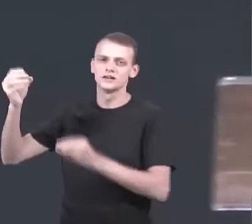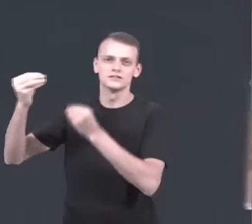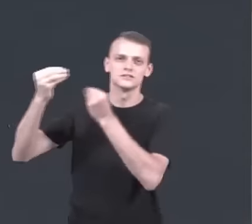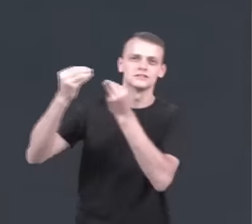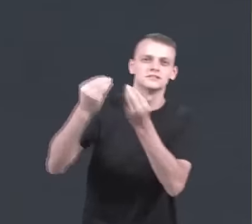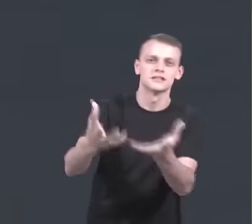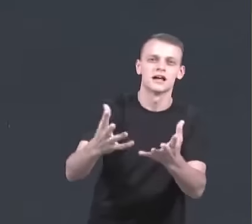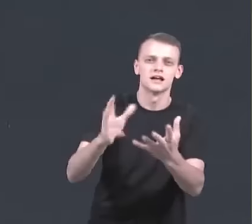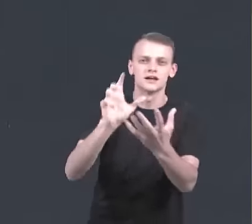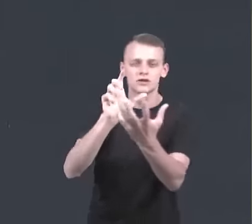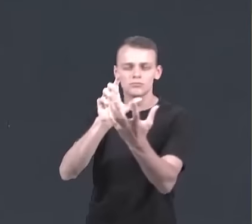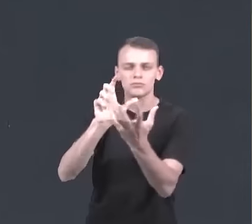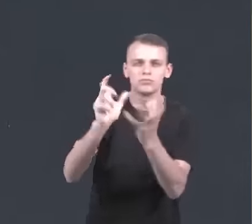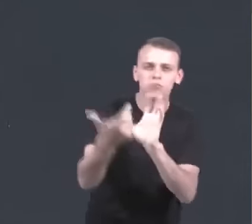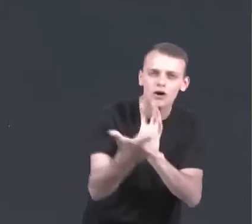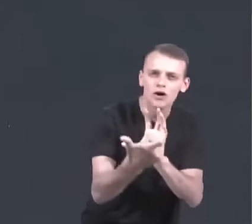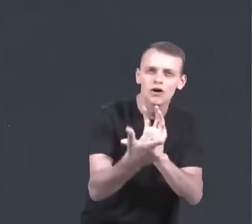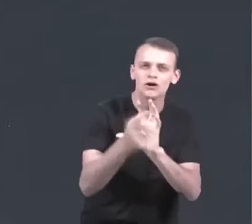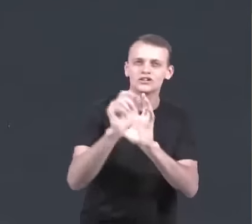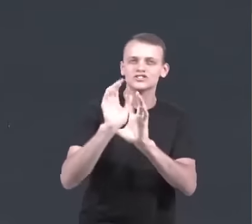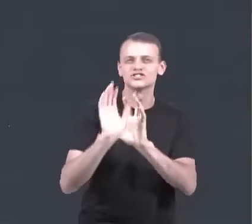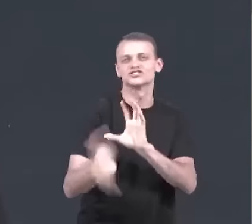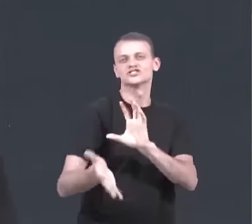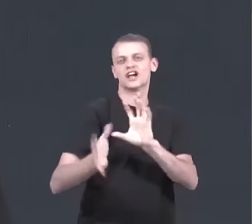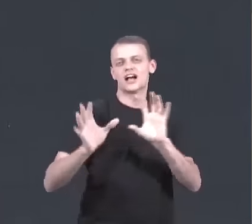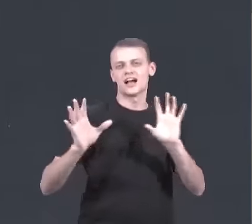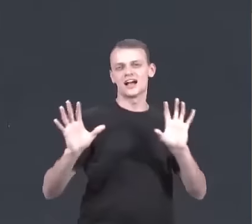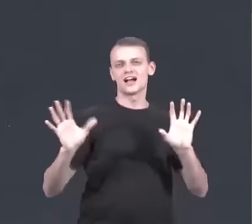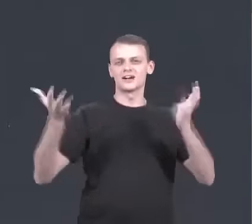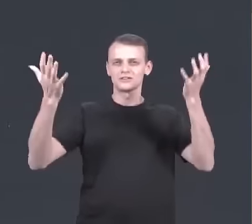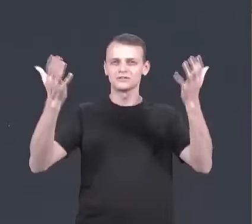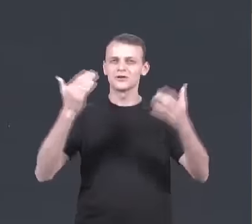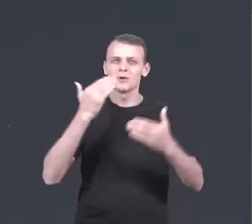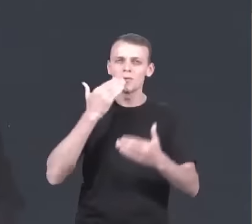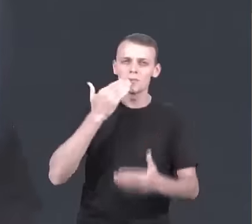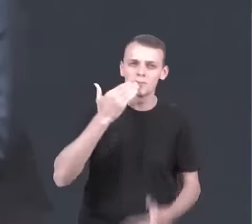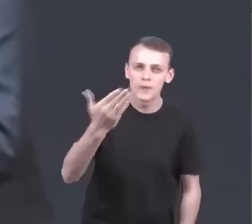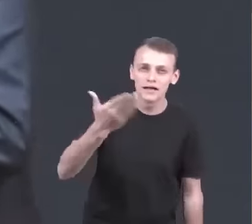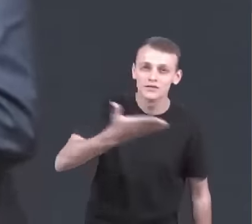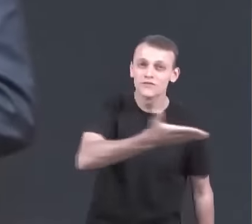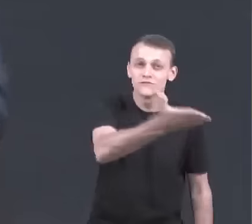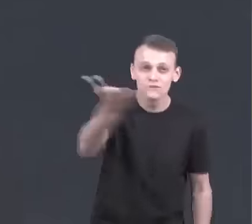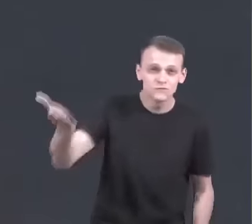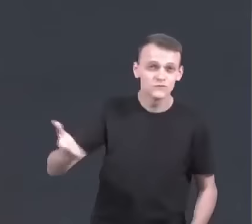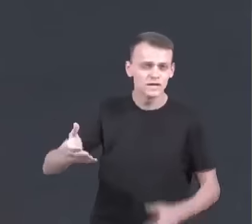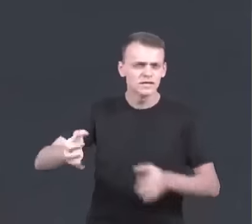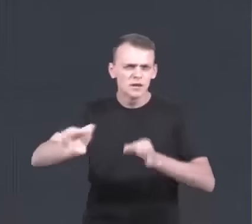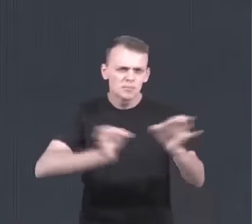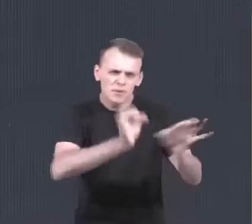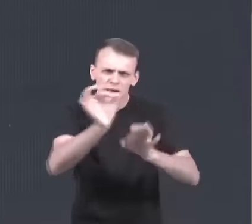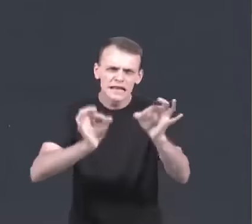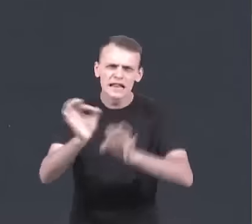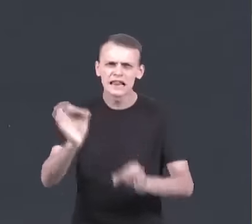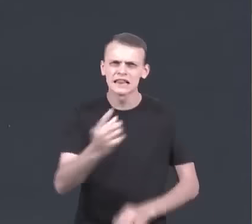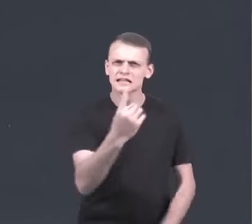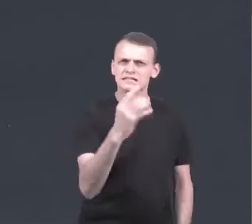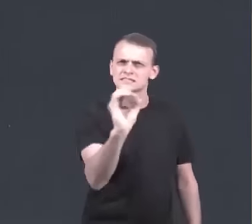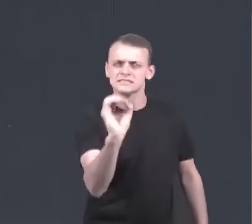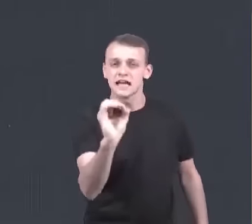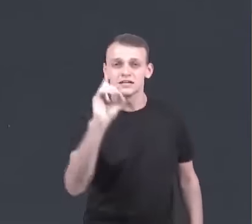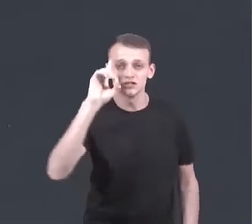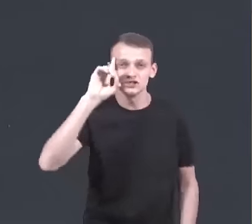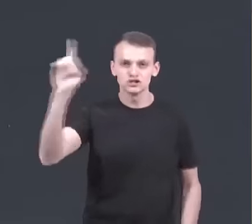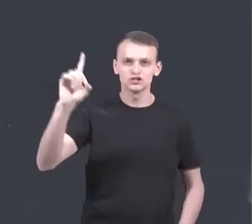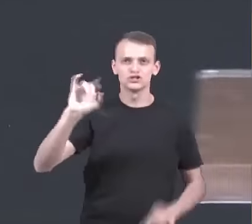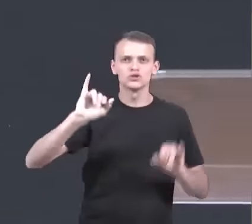essa mudança de estação que está acontecendo. Eu peço a você que se prepare para os próximos 10 dias, em